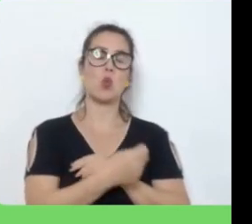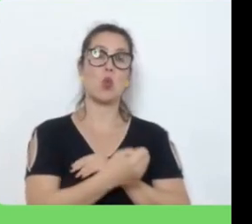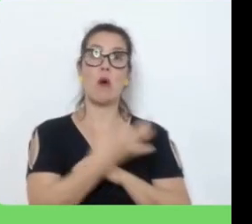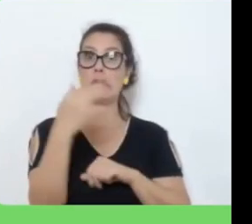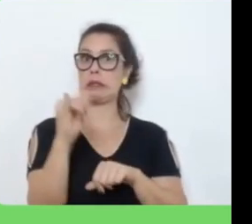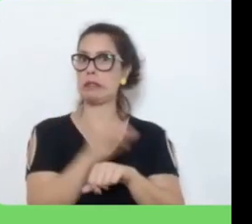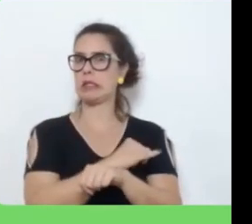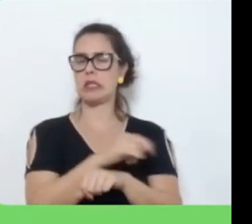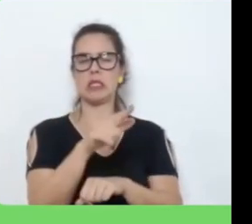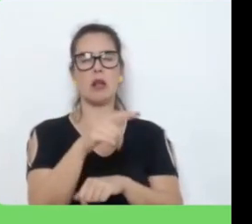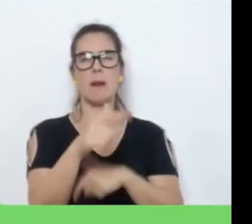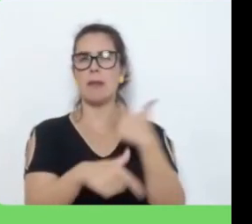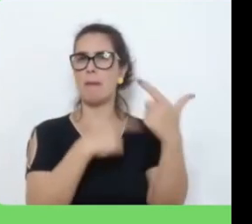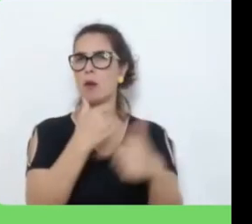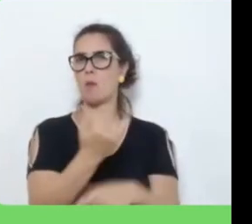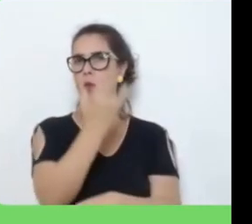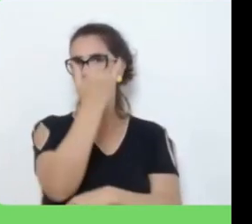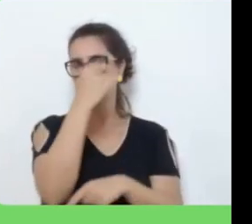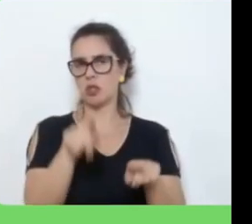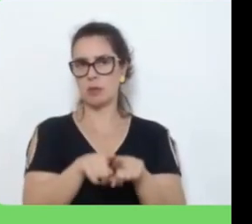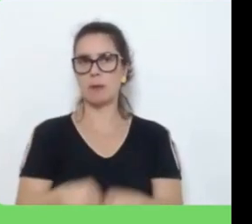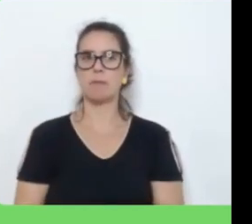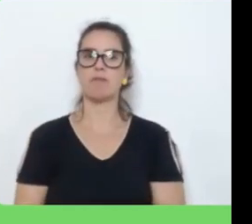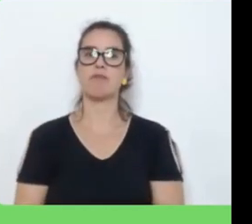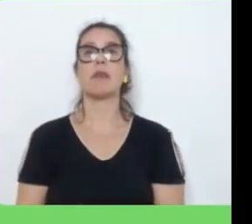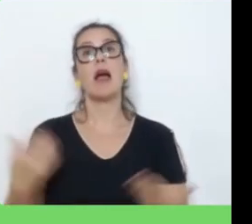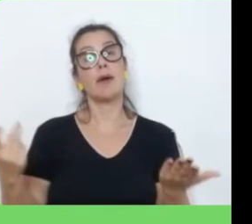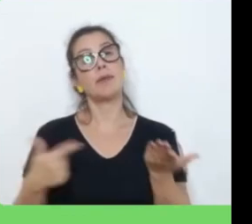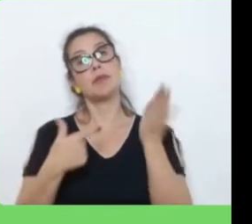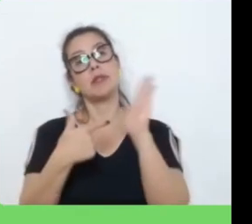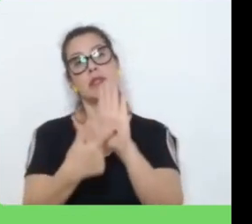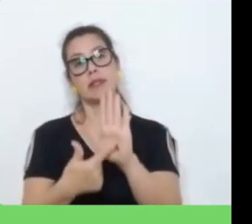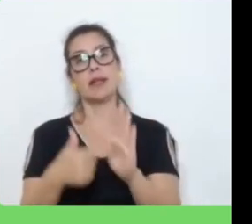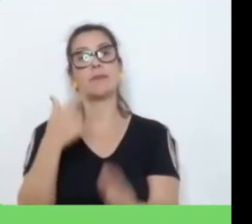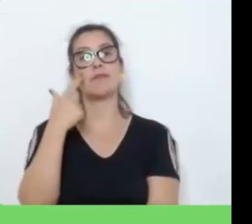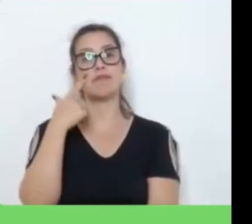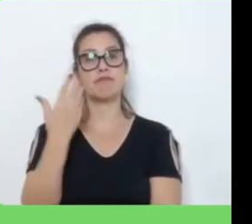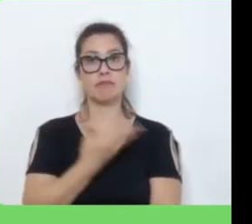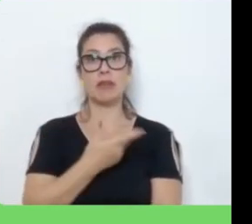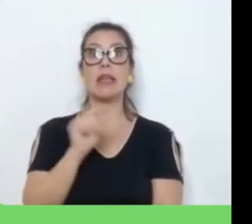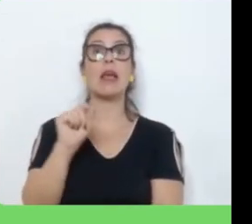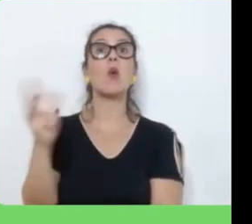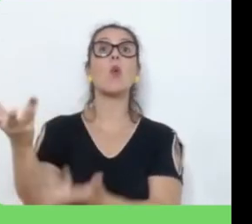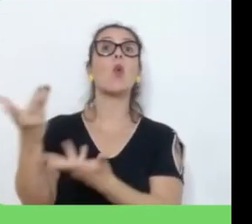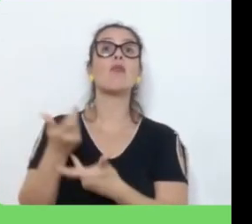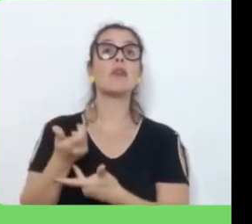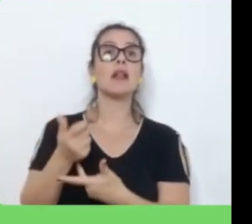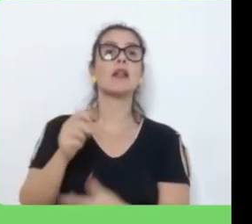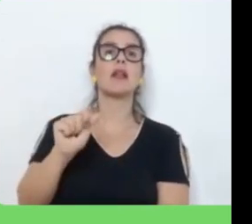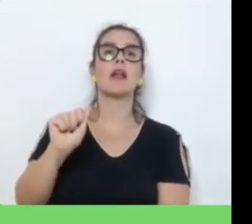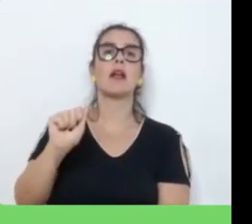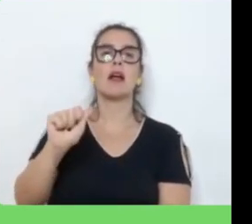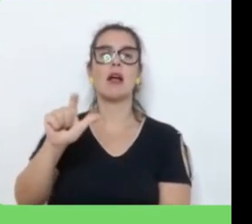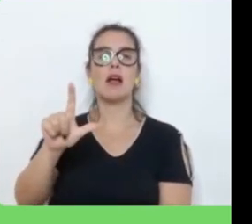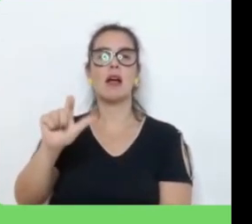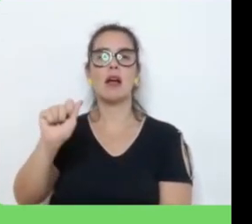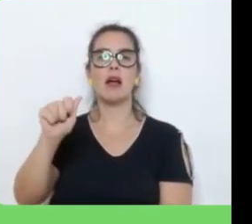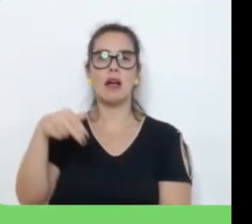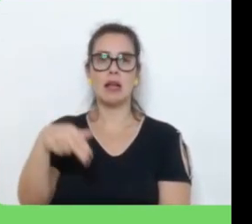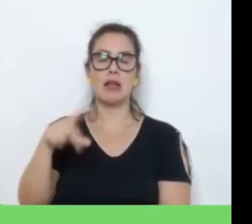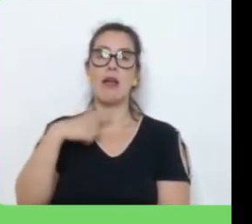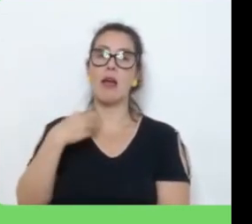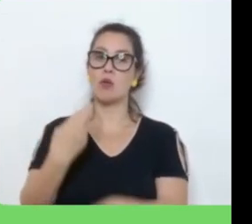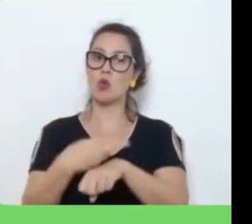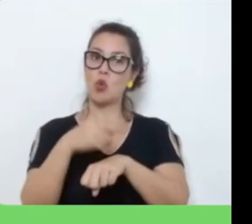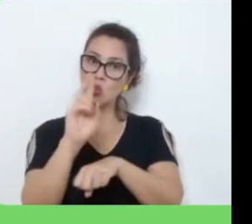o trabalho de todos eles E aí vamos apresentar aqui o nosso bate o nosso convidado eh Alan Richard da Luz Doutor em design